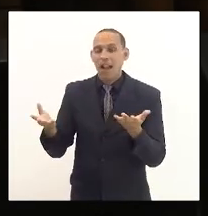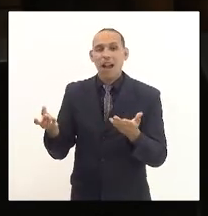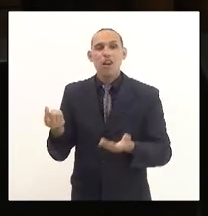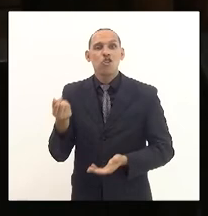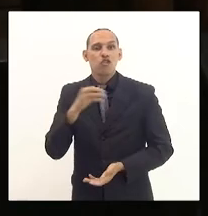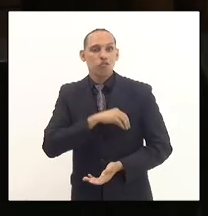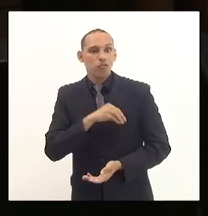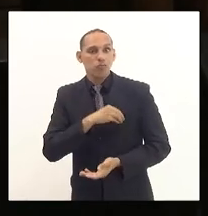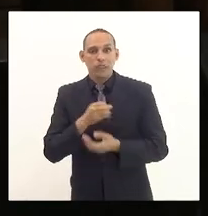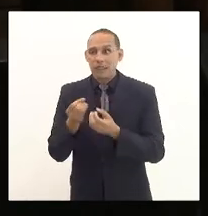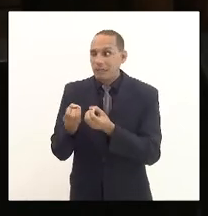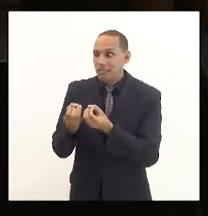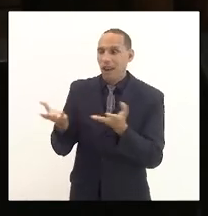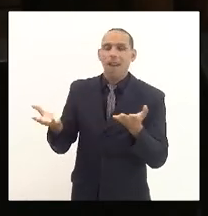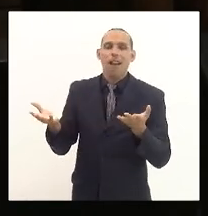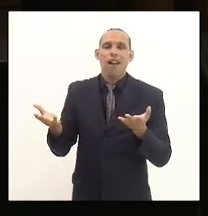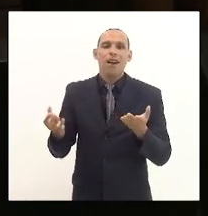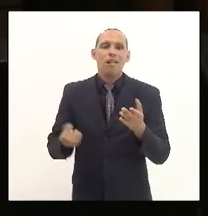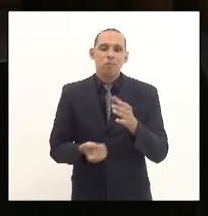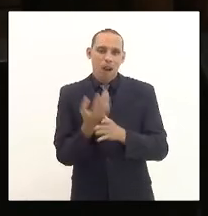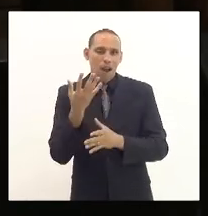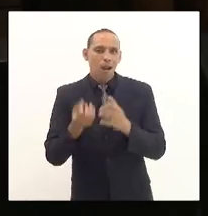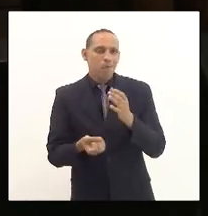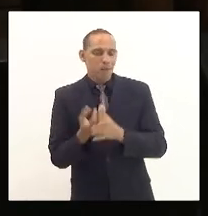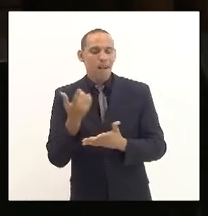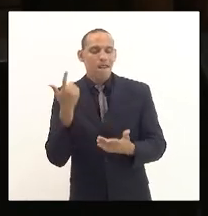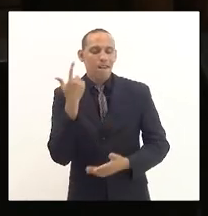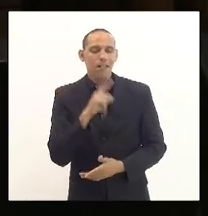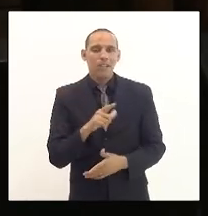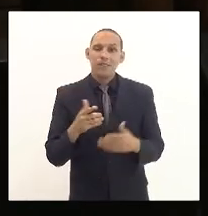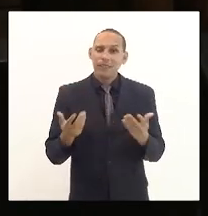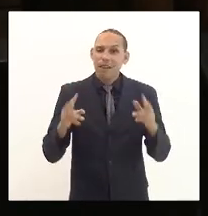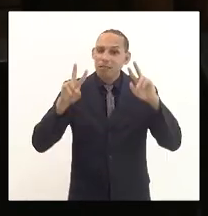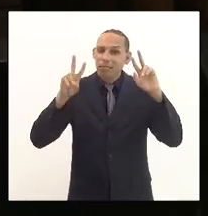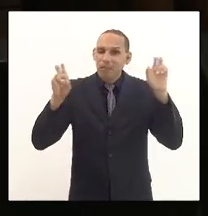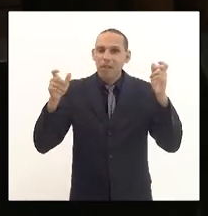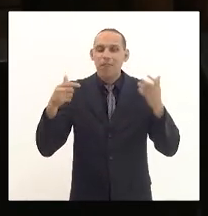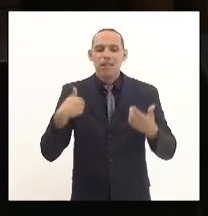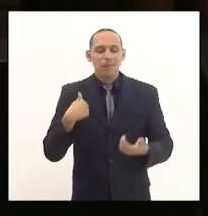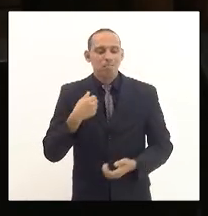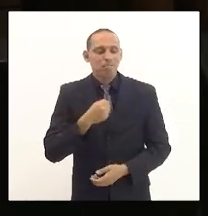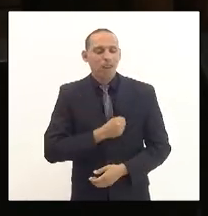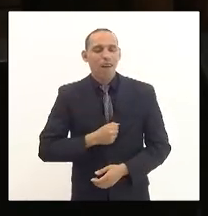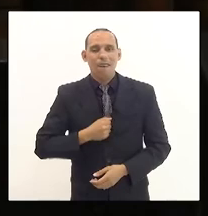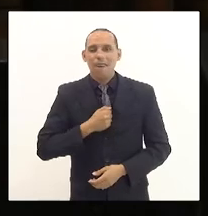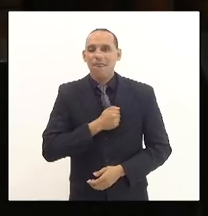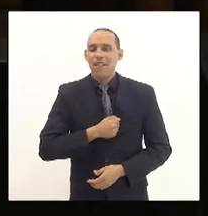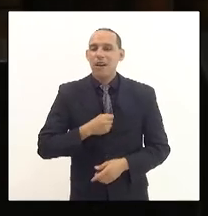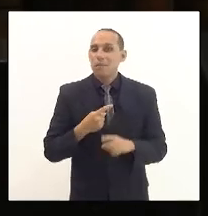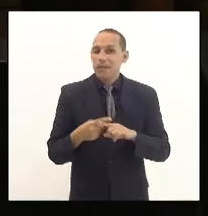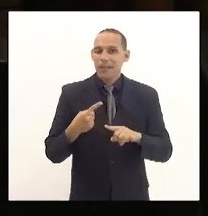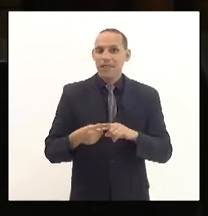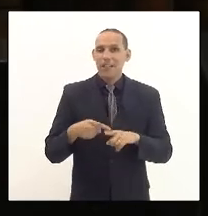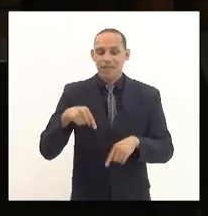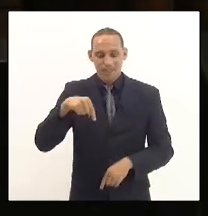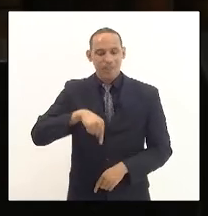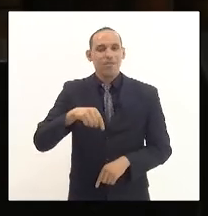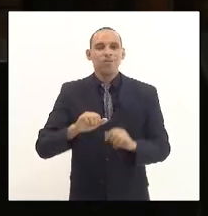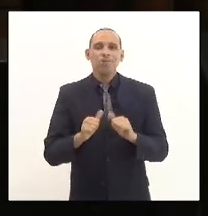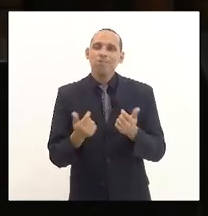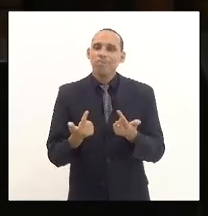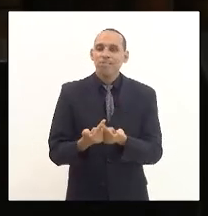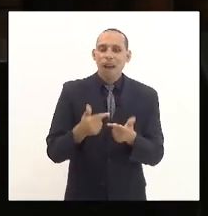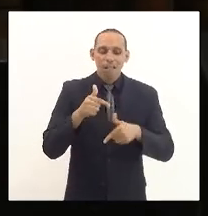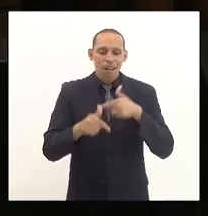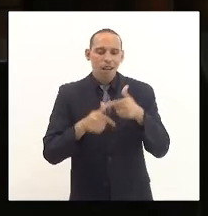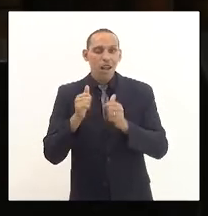então em relação a esse tema e eu fico muito satisfeita porque a esta casa vem